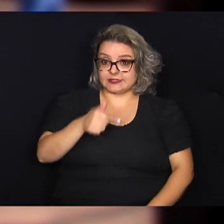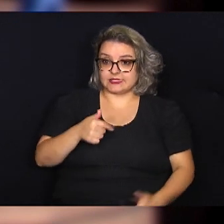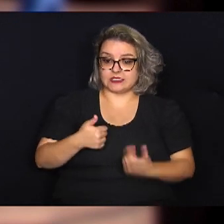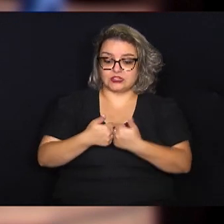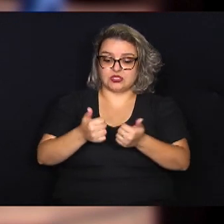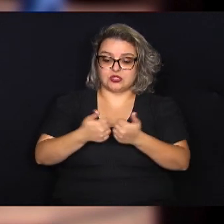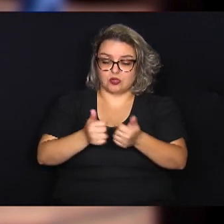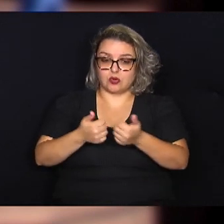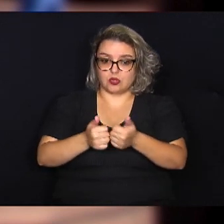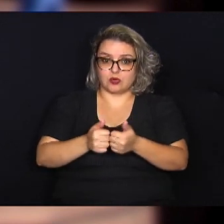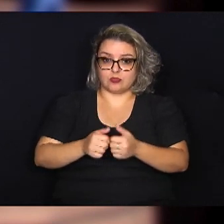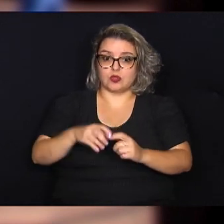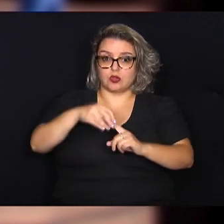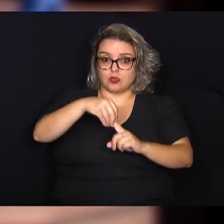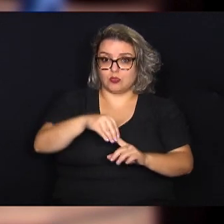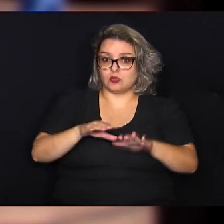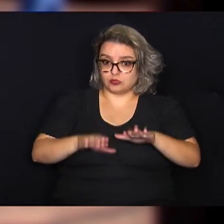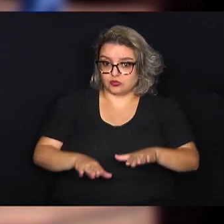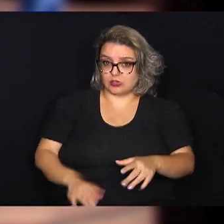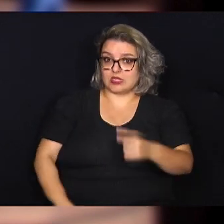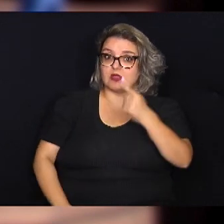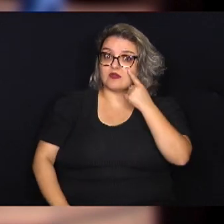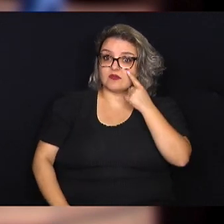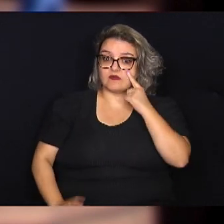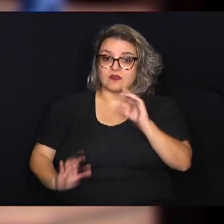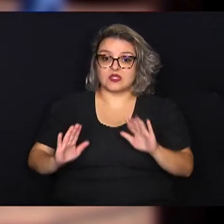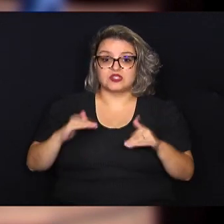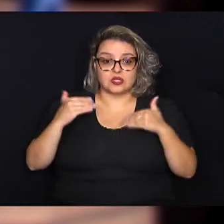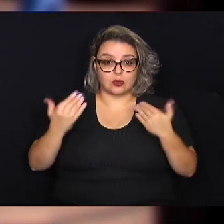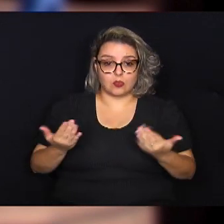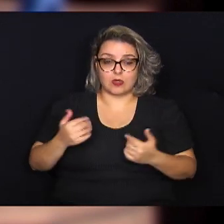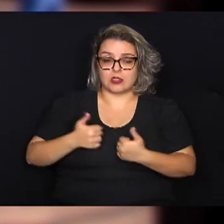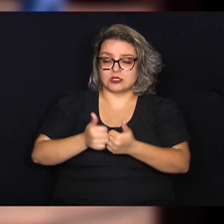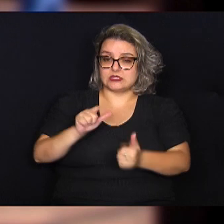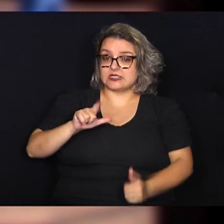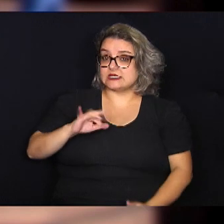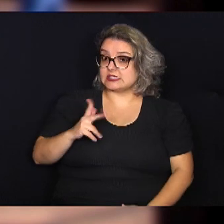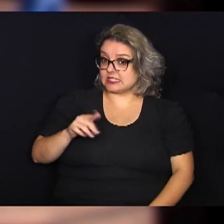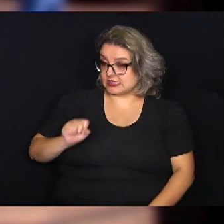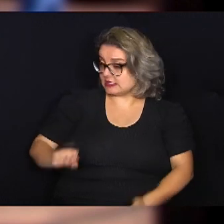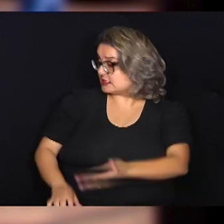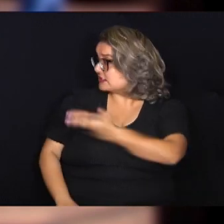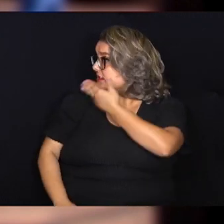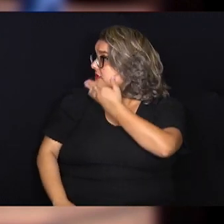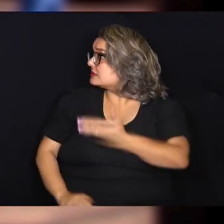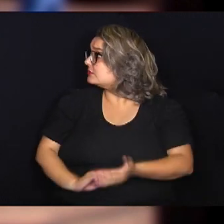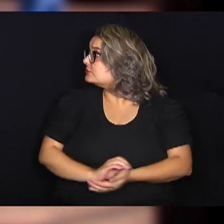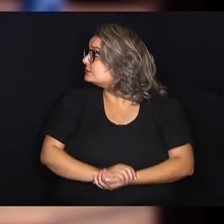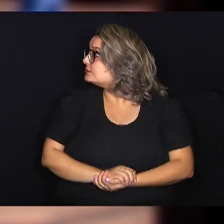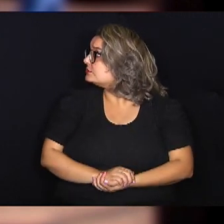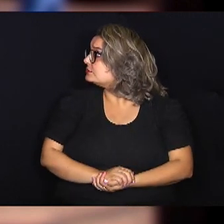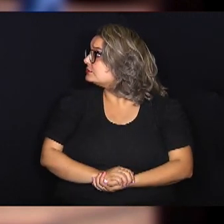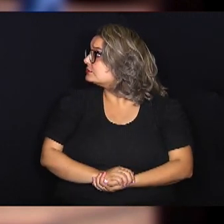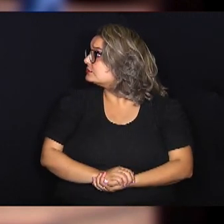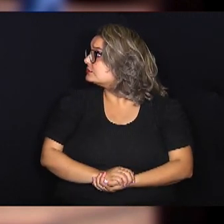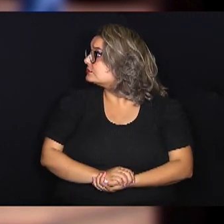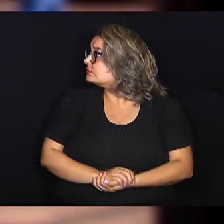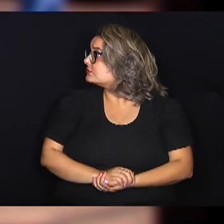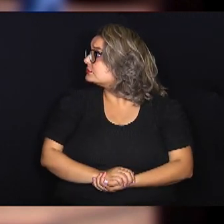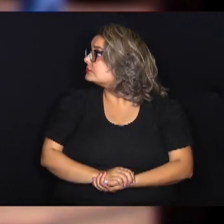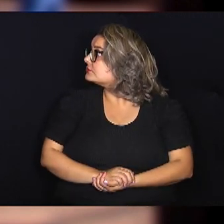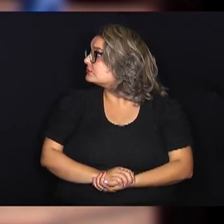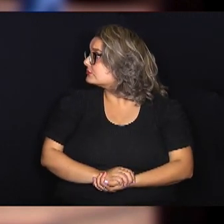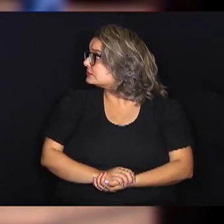ponto vai ser ali. A 173, a 230, 242, 244, a